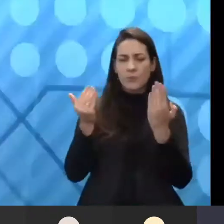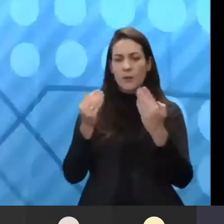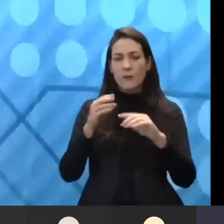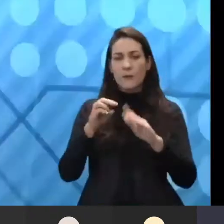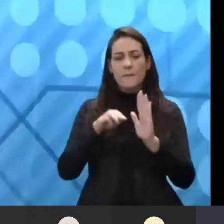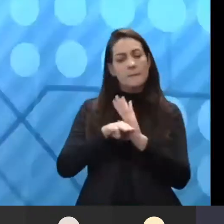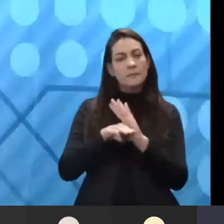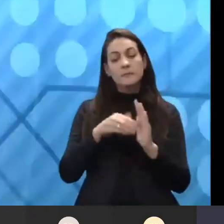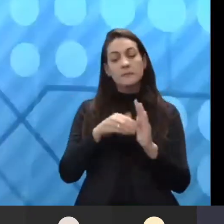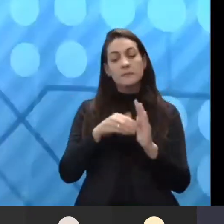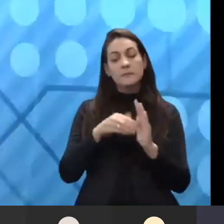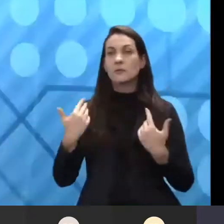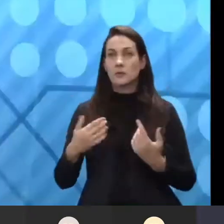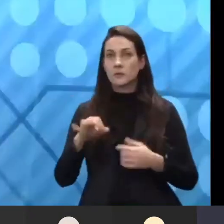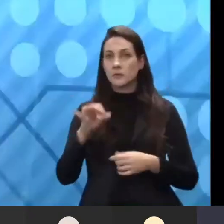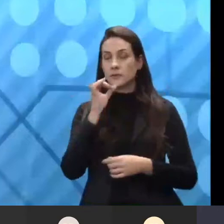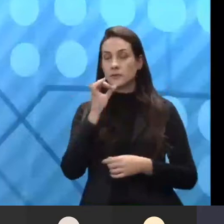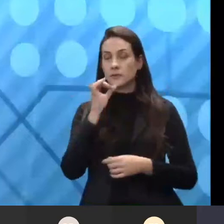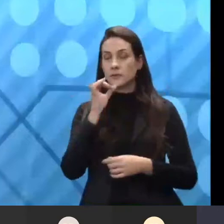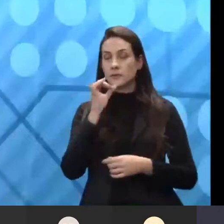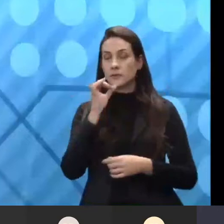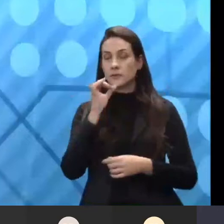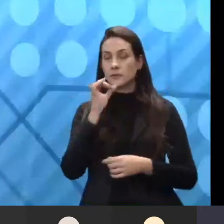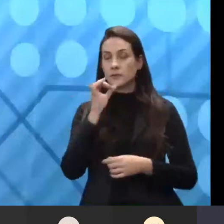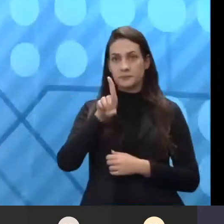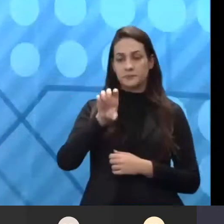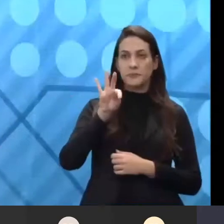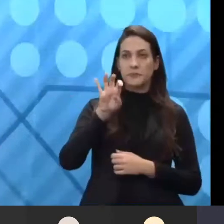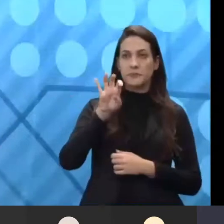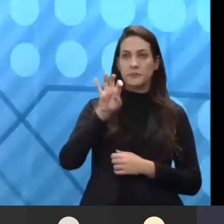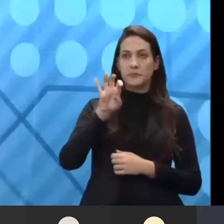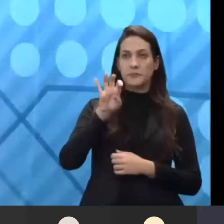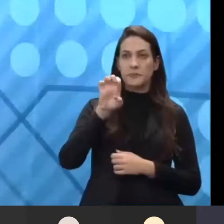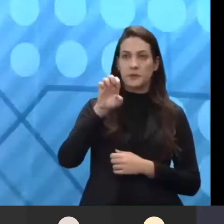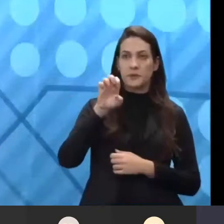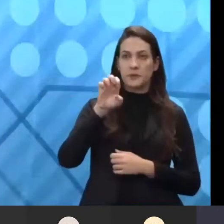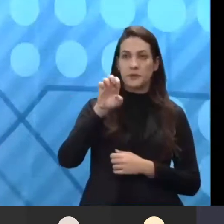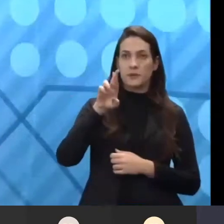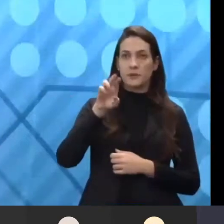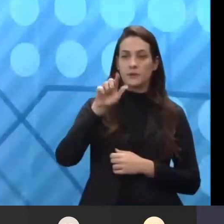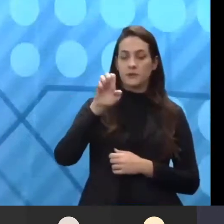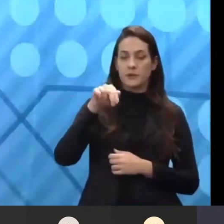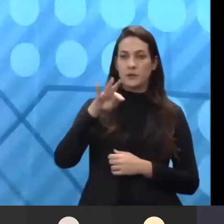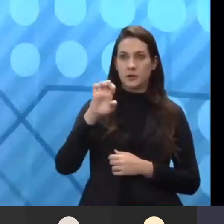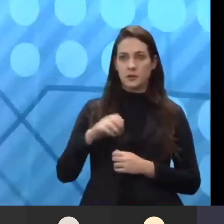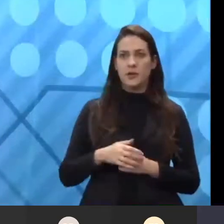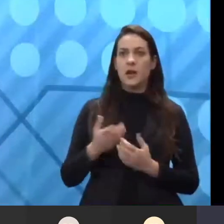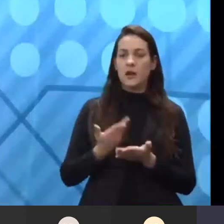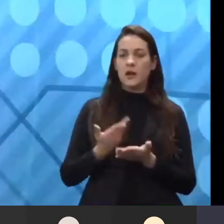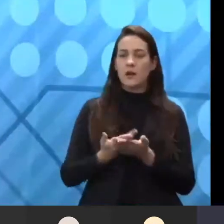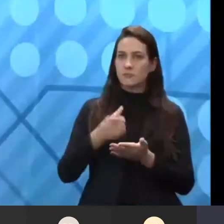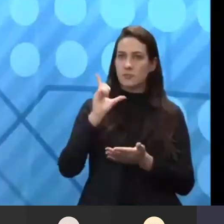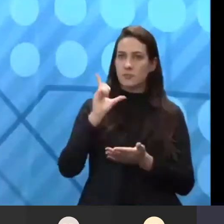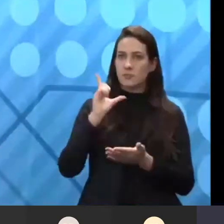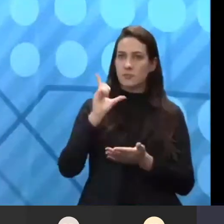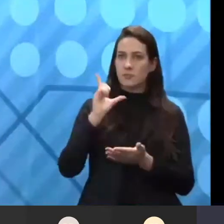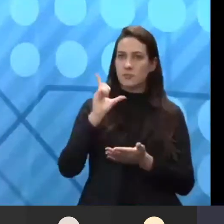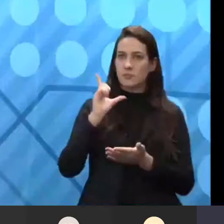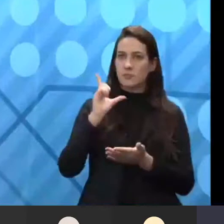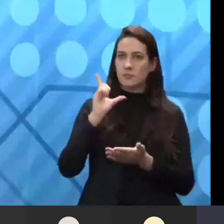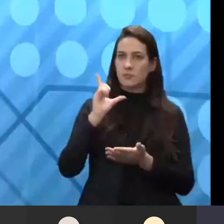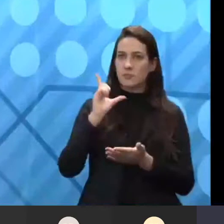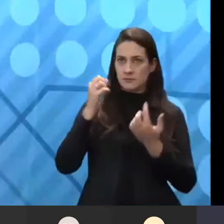método. Então, por exemplo, o detergente. Na aula passada, nós vimos que o detergente, ele não é um bom antisséptico. Ele só é utilizado